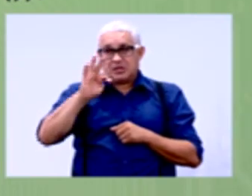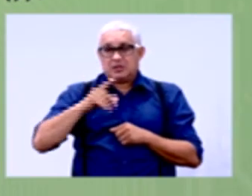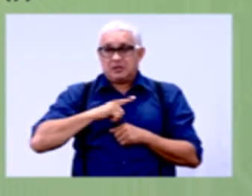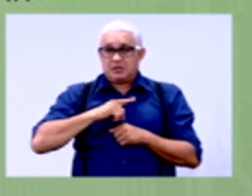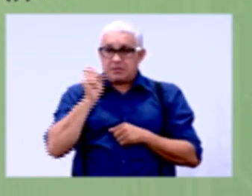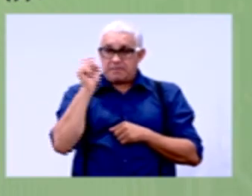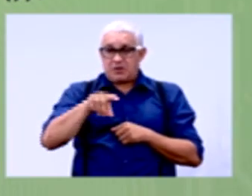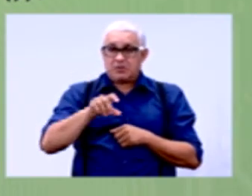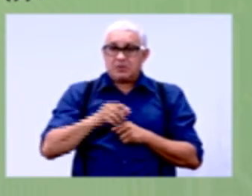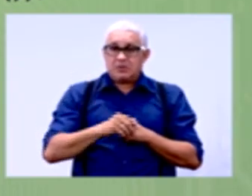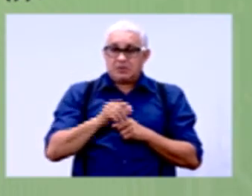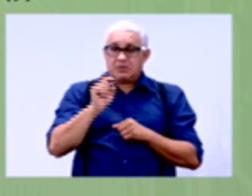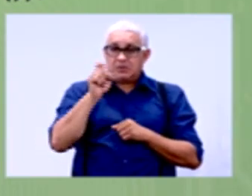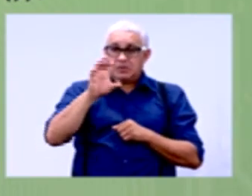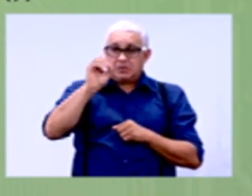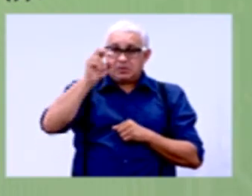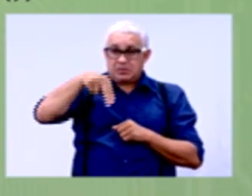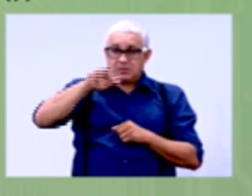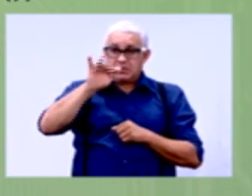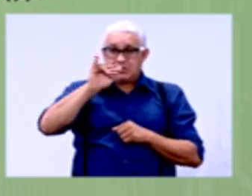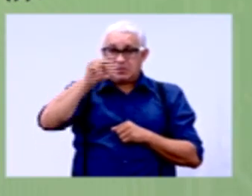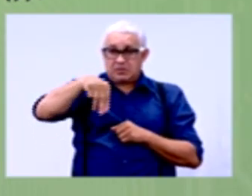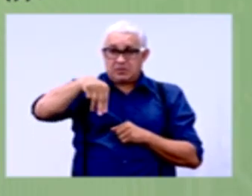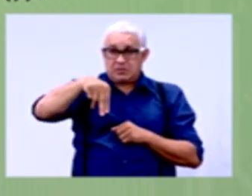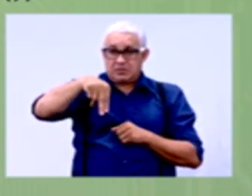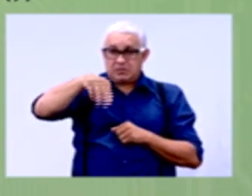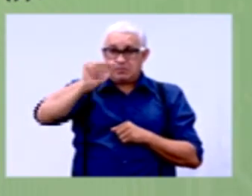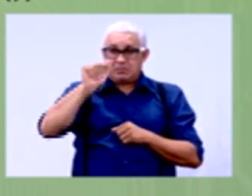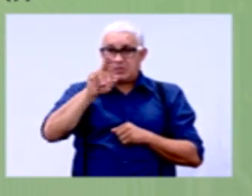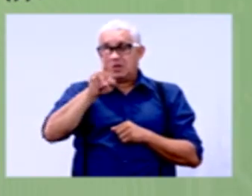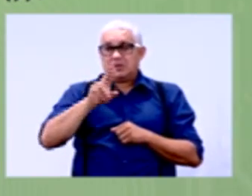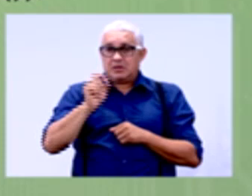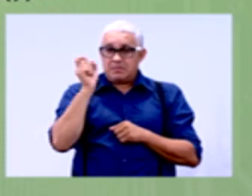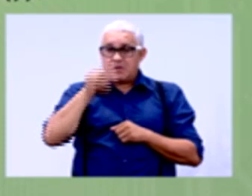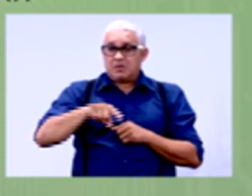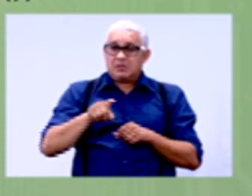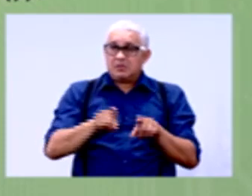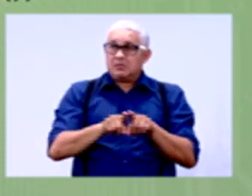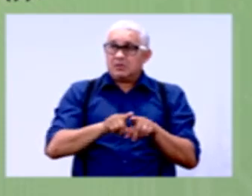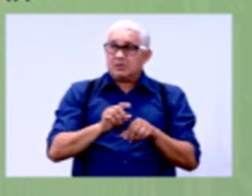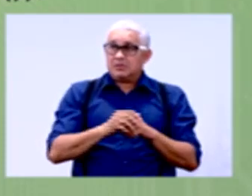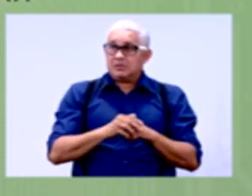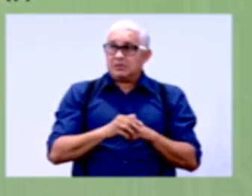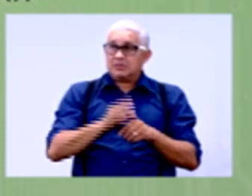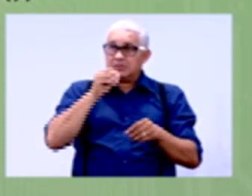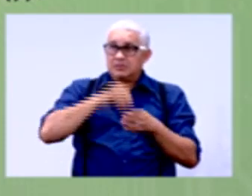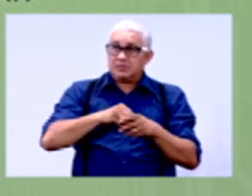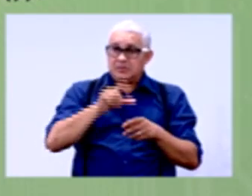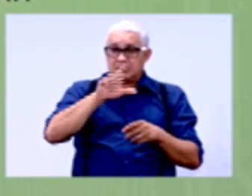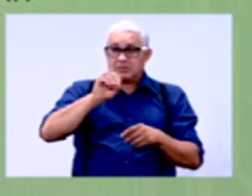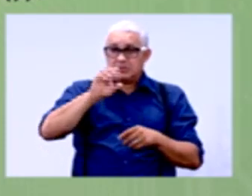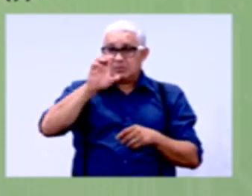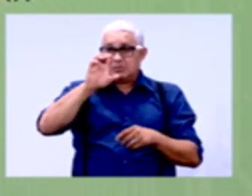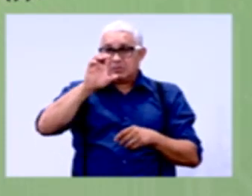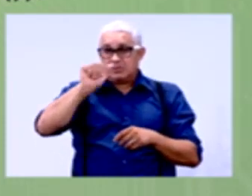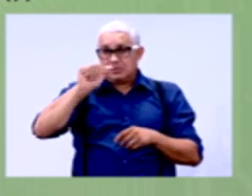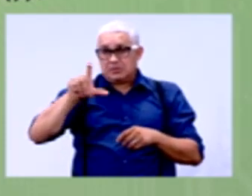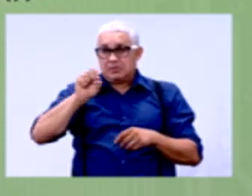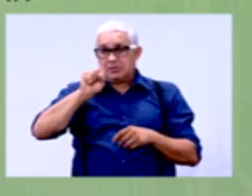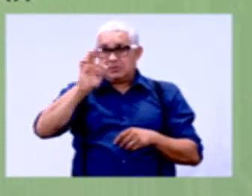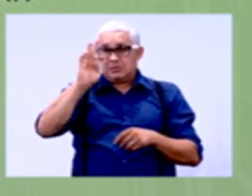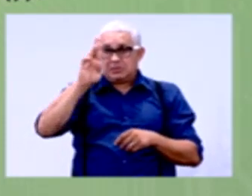confirmar for clicado, né, a gente vai setar essas informações, né, dentro do local storage. Então a gente